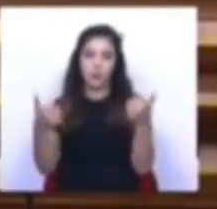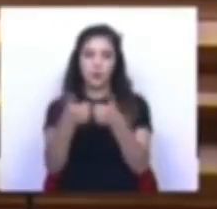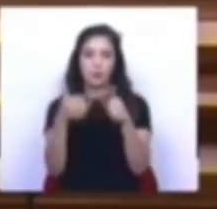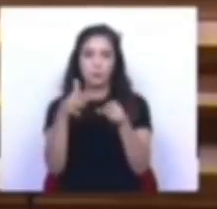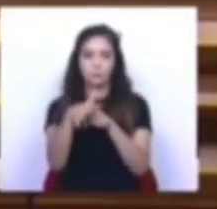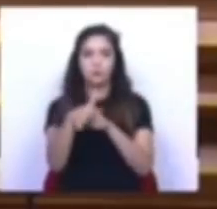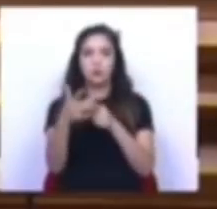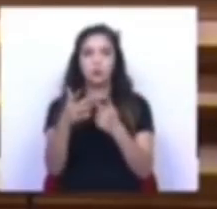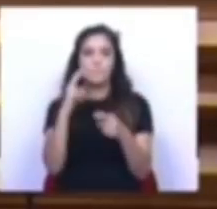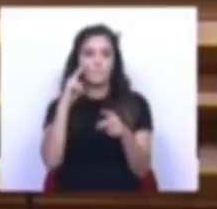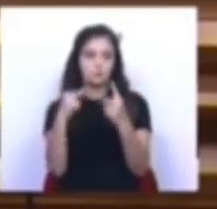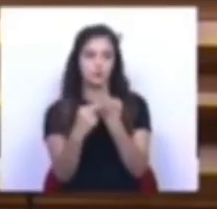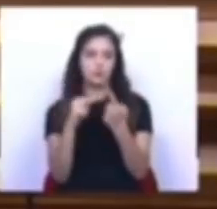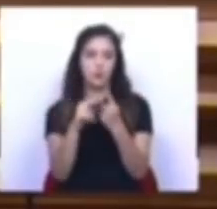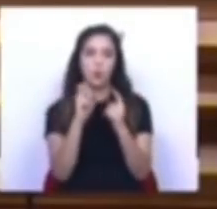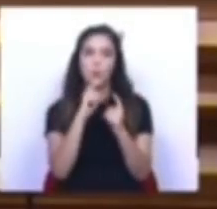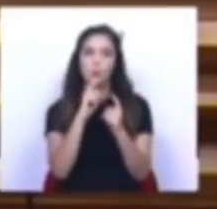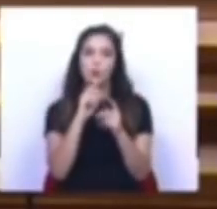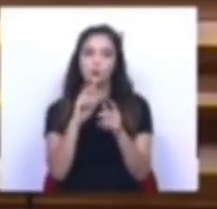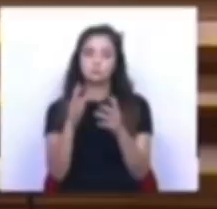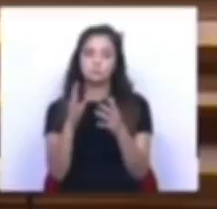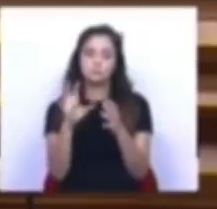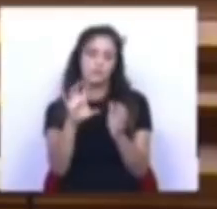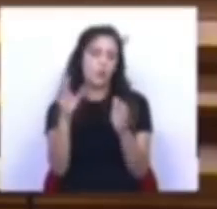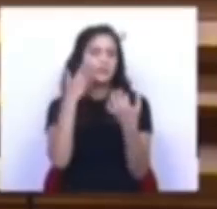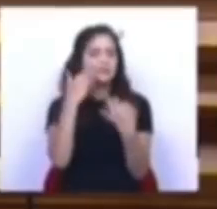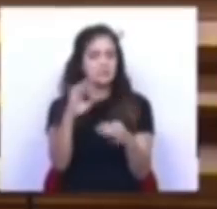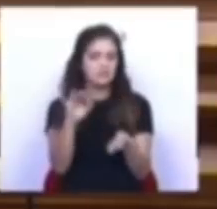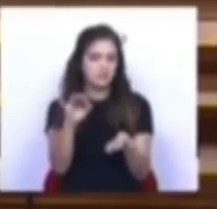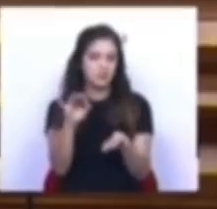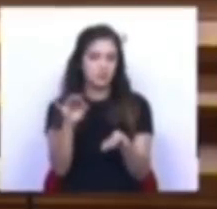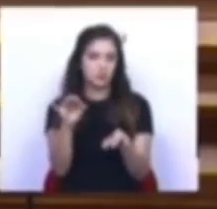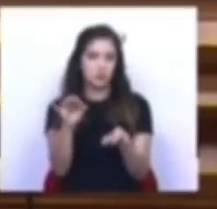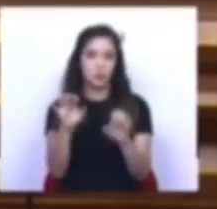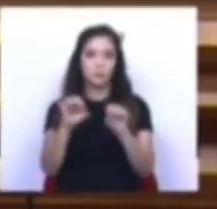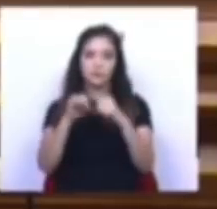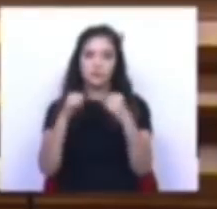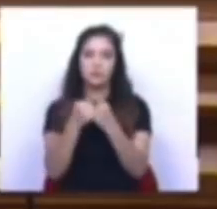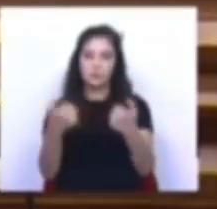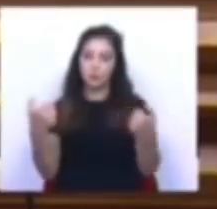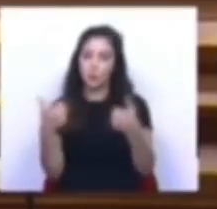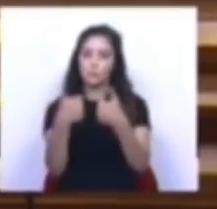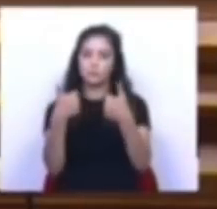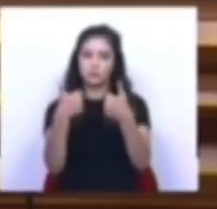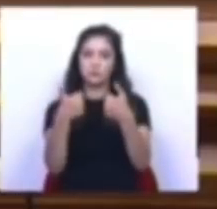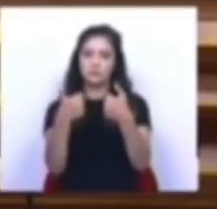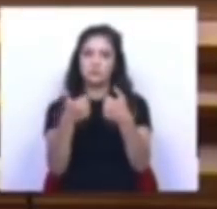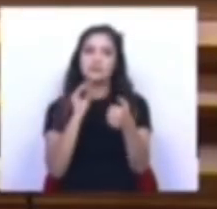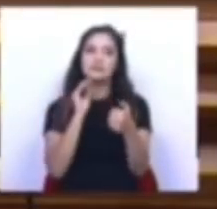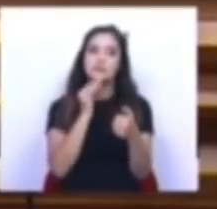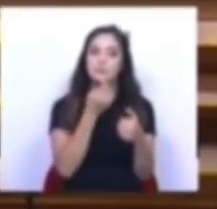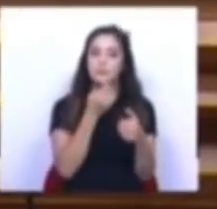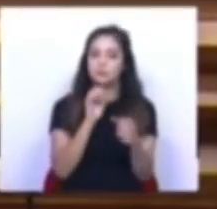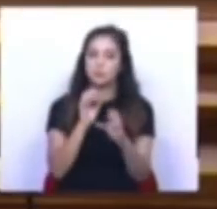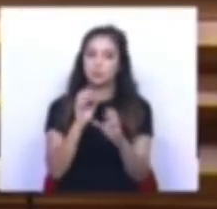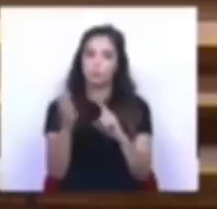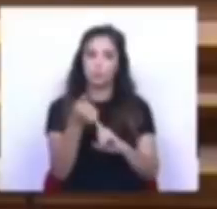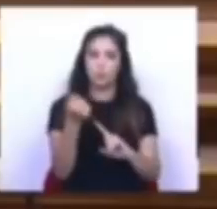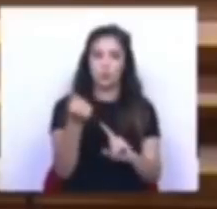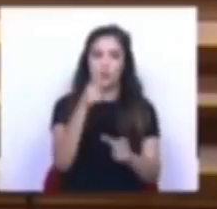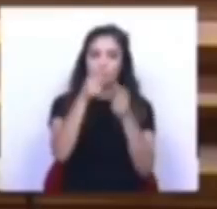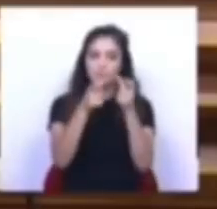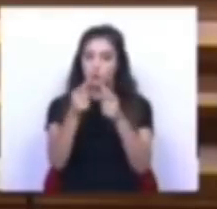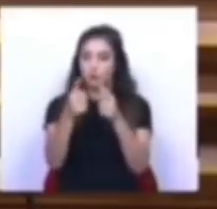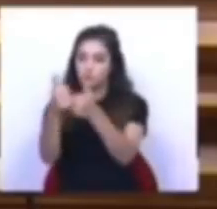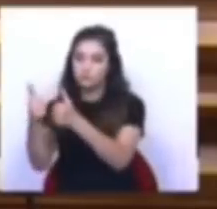coisas podem ser vistas de uma forma mais simples. Uma sociedade competitiva depende de conseguir fazer a boa utilização das boas pessoas